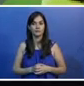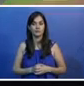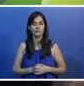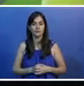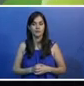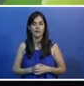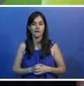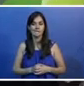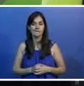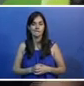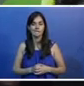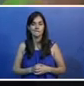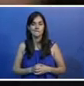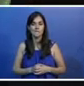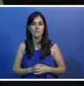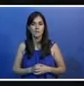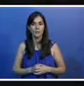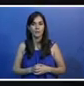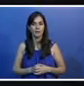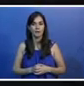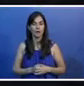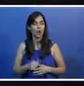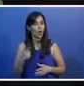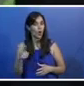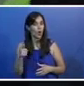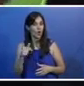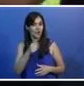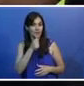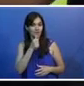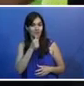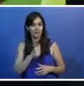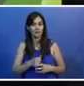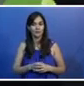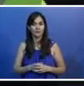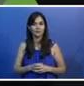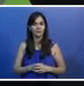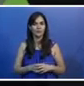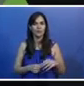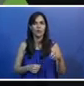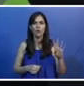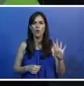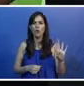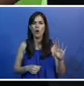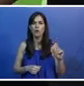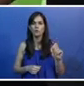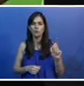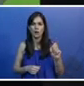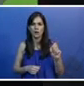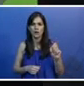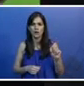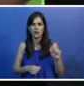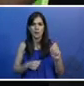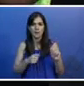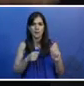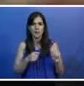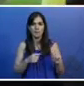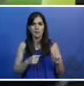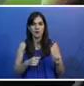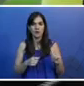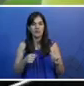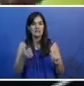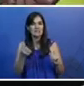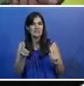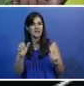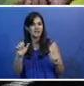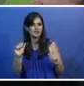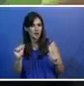5y, 10y. E aqui eu tenho um outro exemplo. Tenho com A e B.